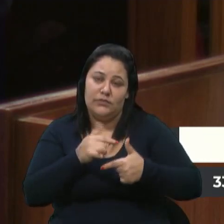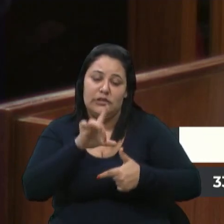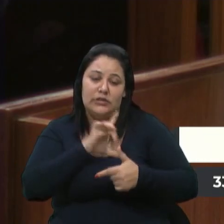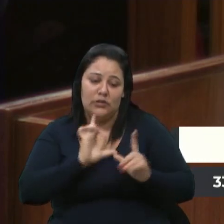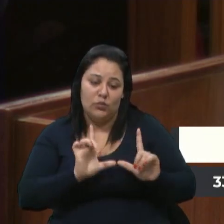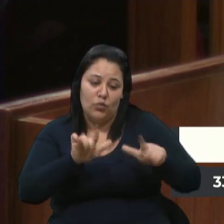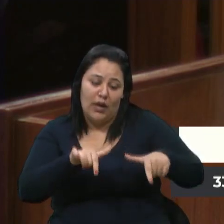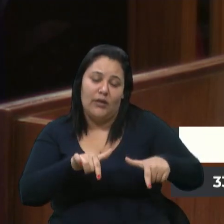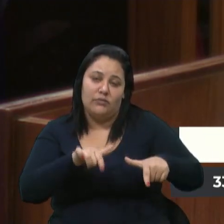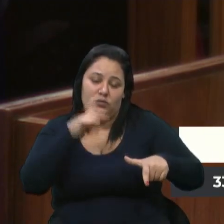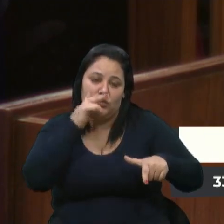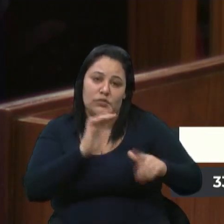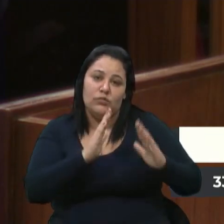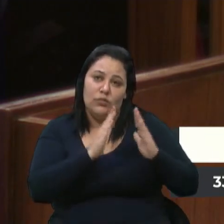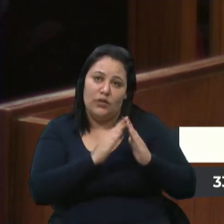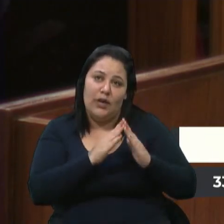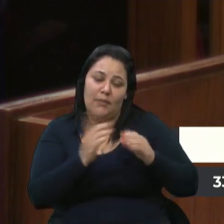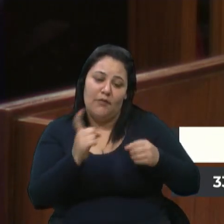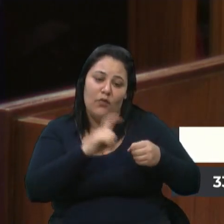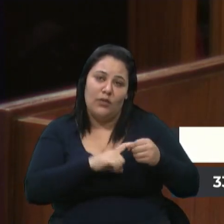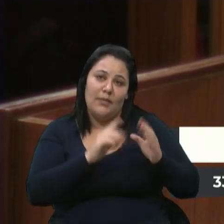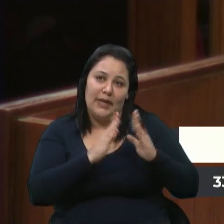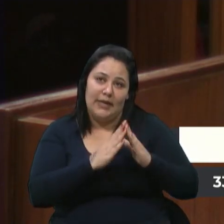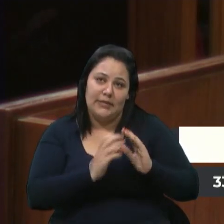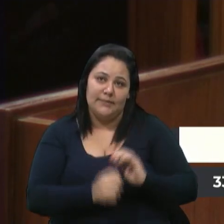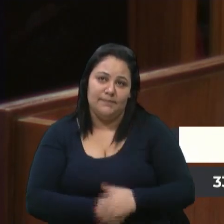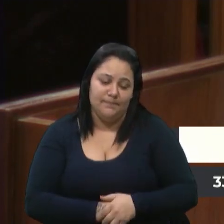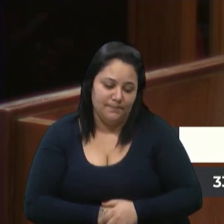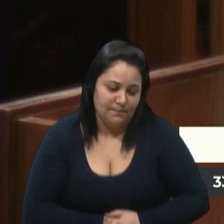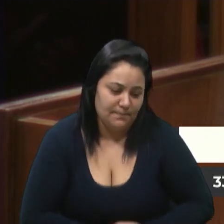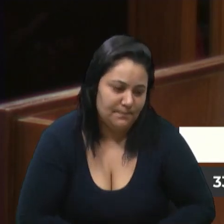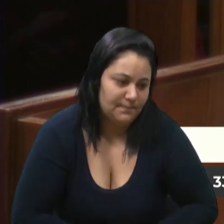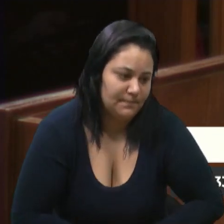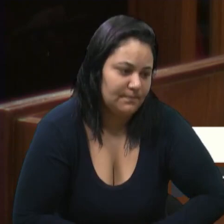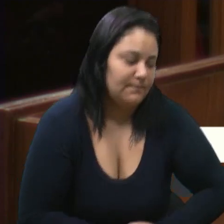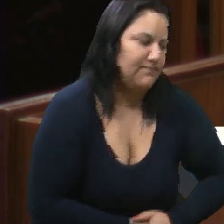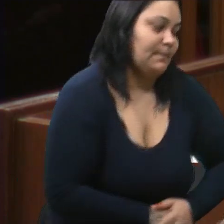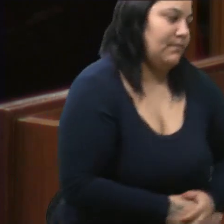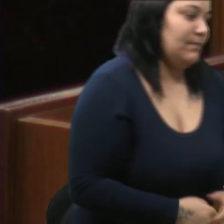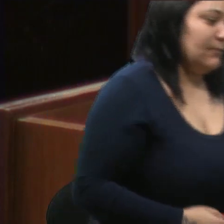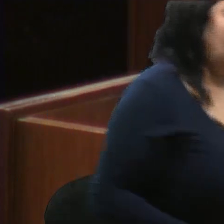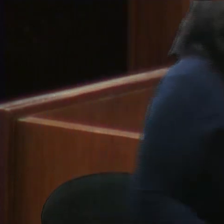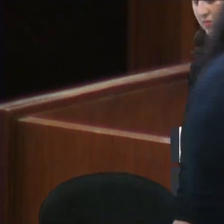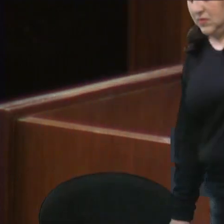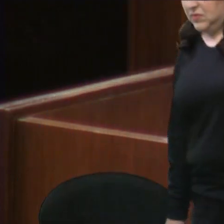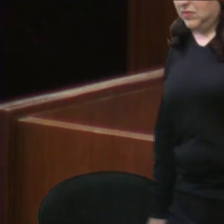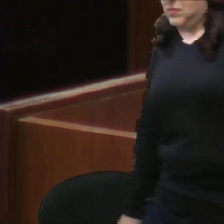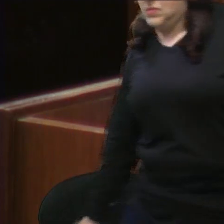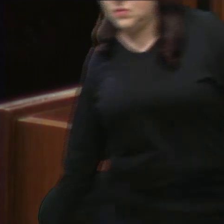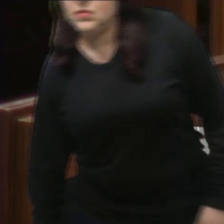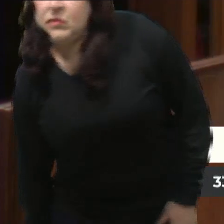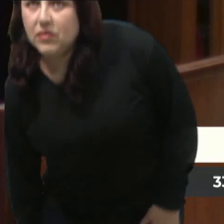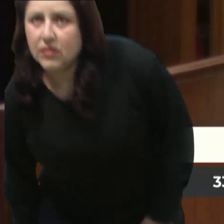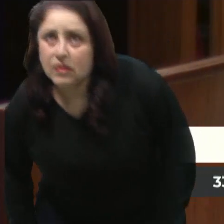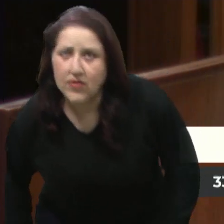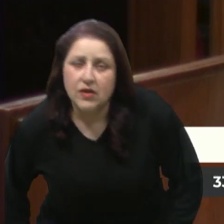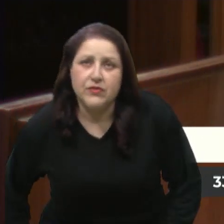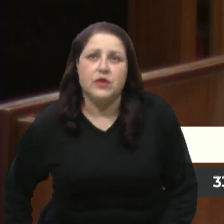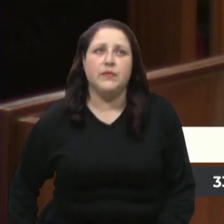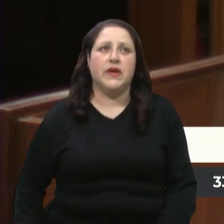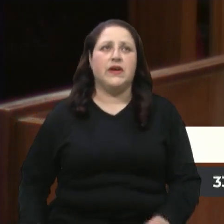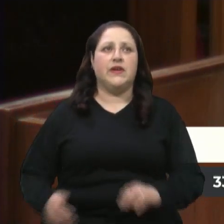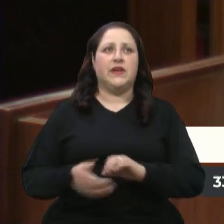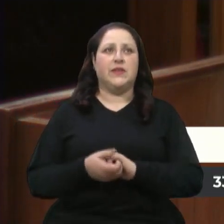lugar para morar, um lugar para voltar. Secretaria Municipal de Desenvolvimento Econômico e Inovação também,